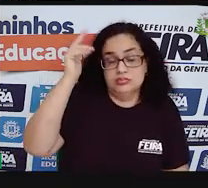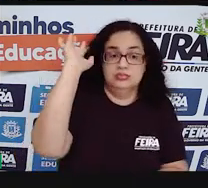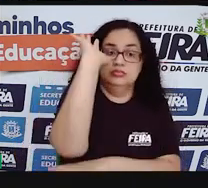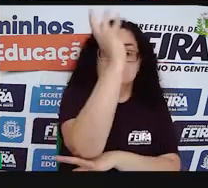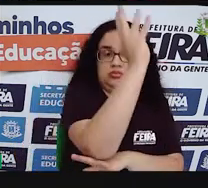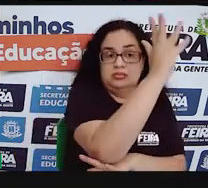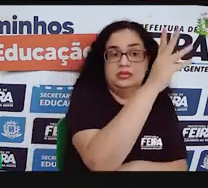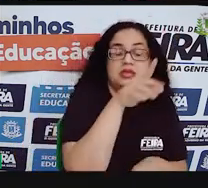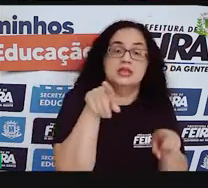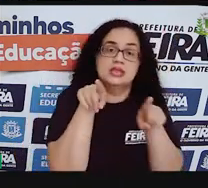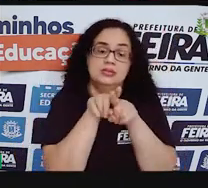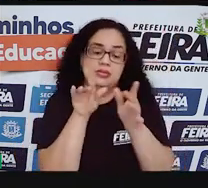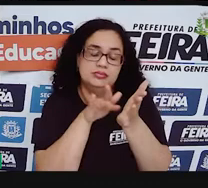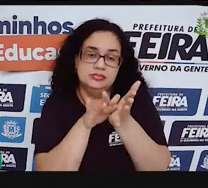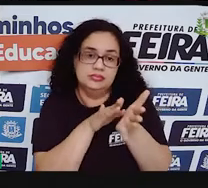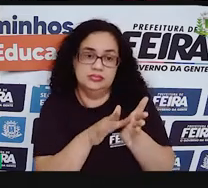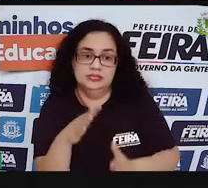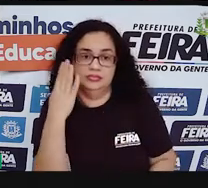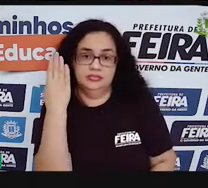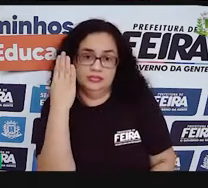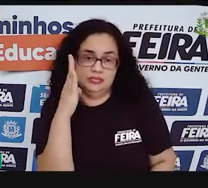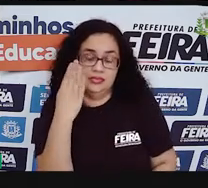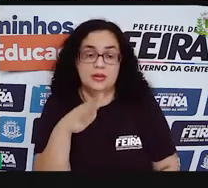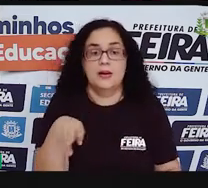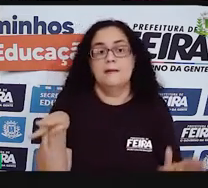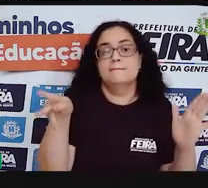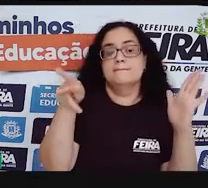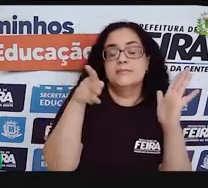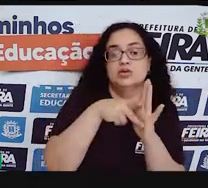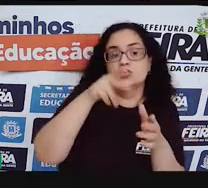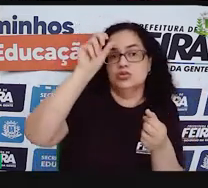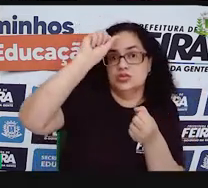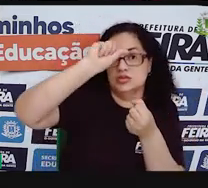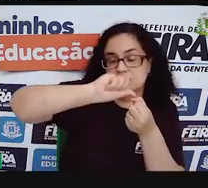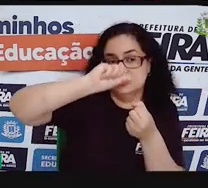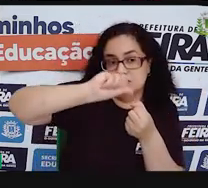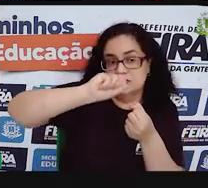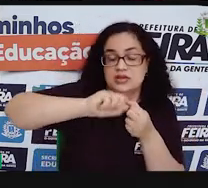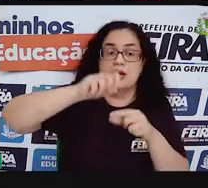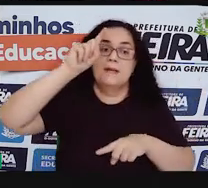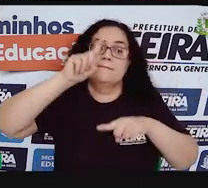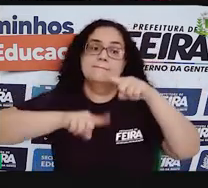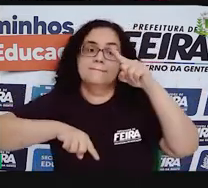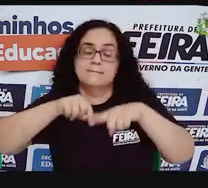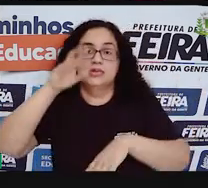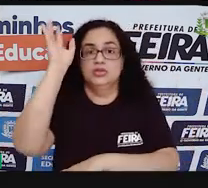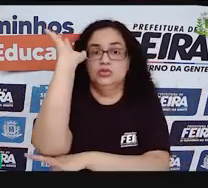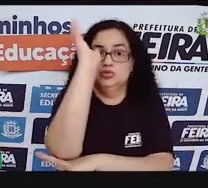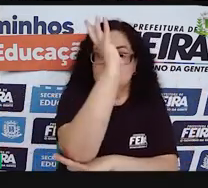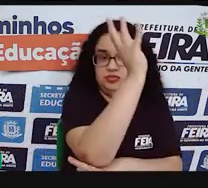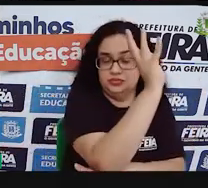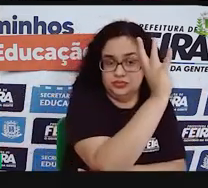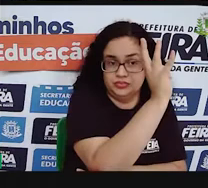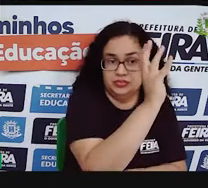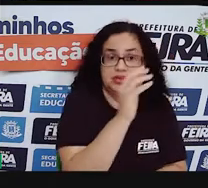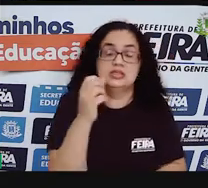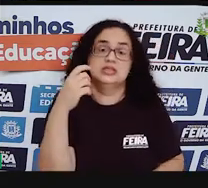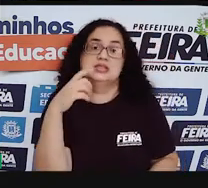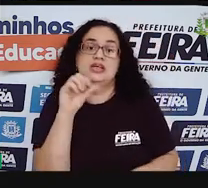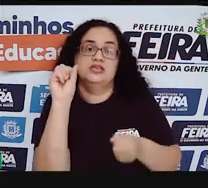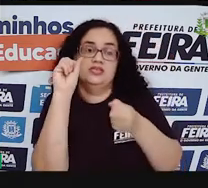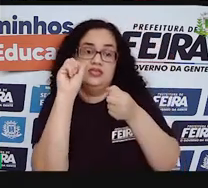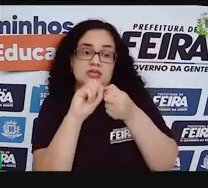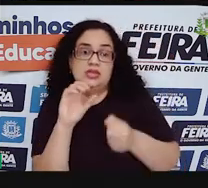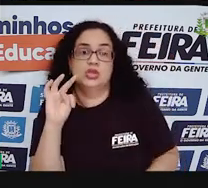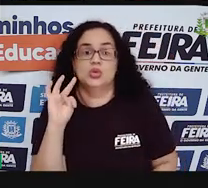quanto também de origem artificial, que são aqueles produzidos, né, através de matérias-primas naturais que são